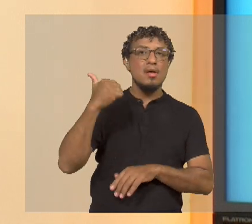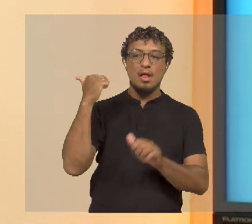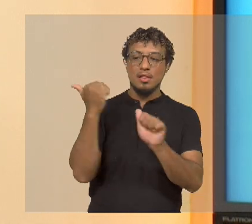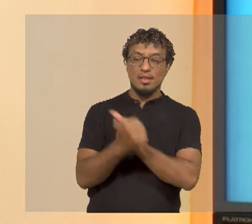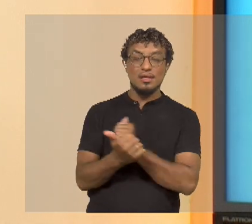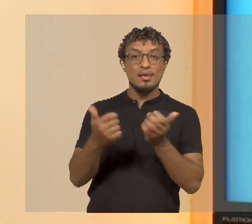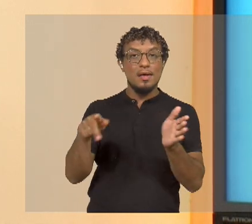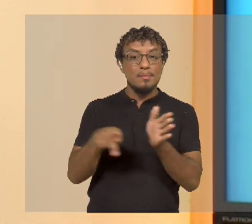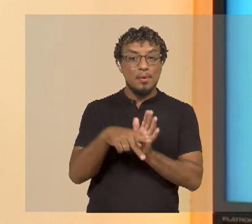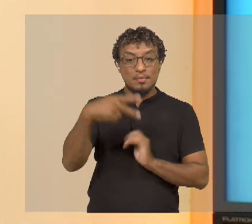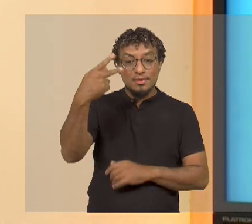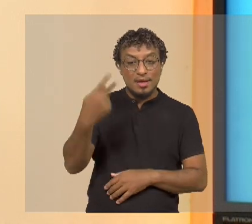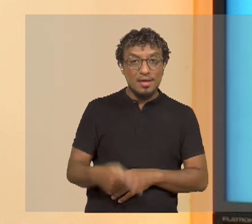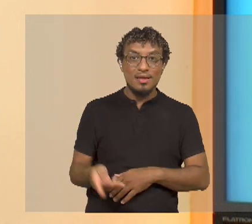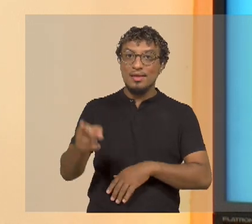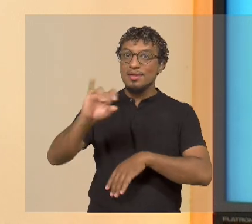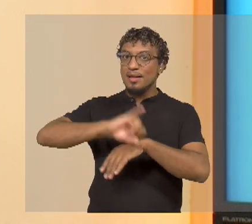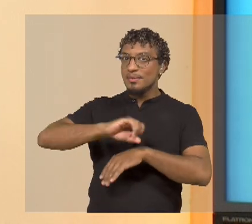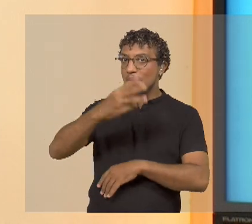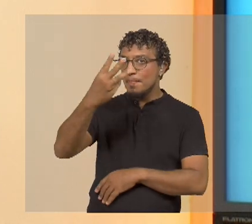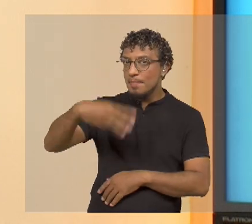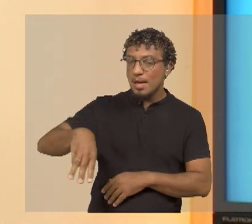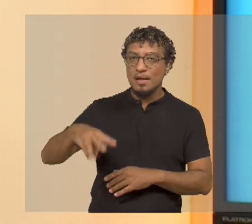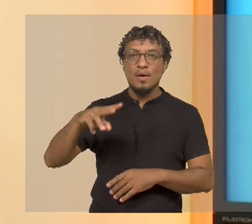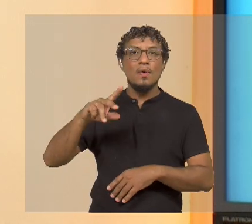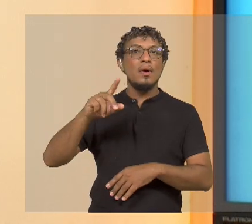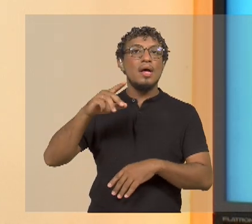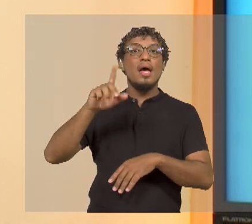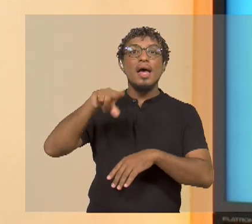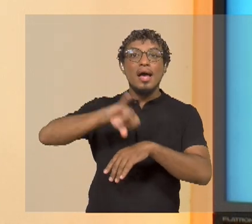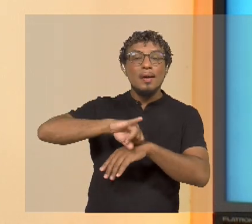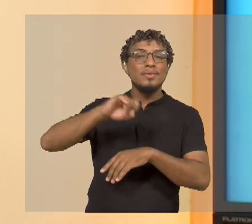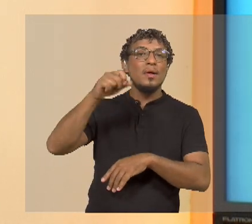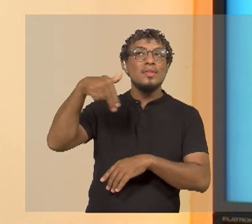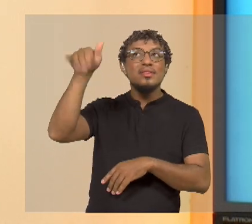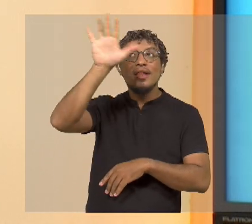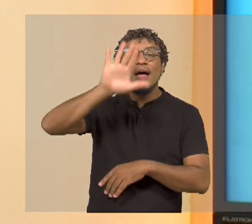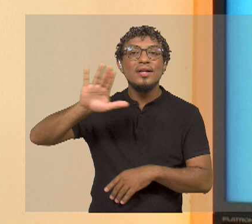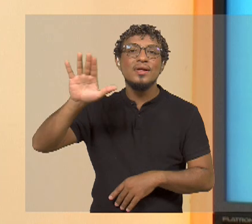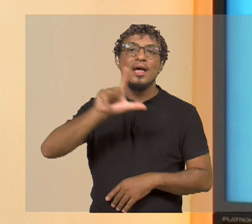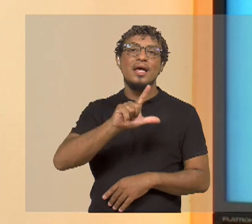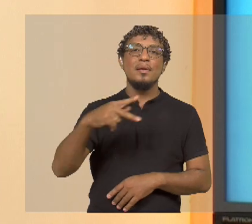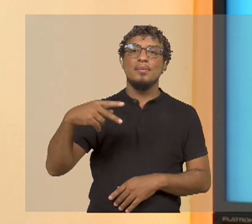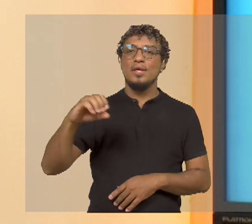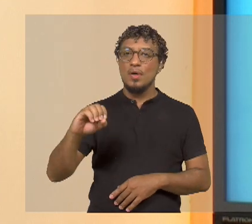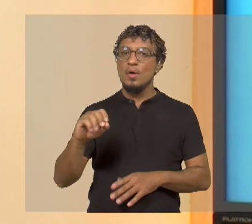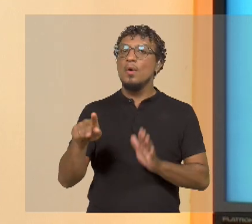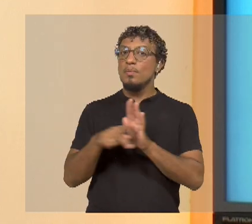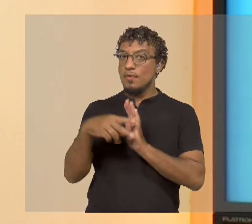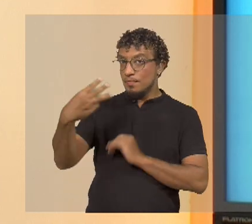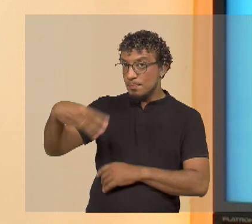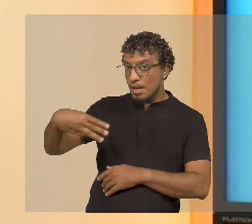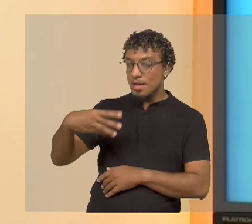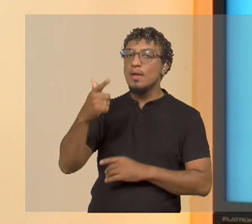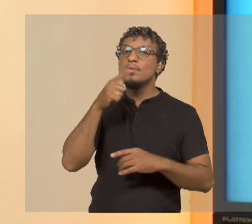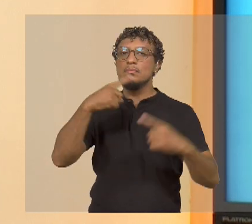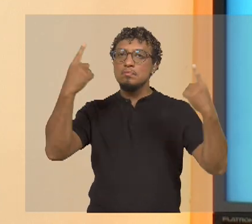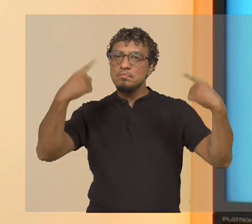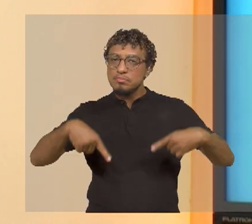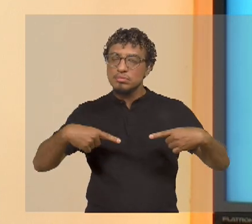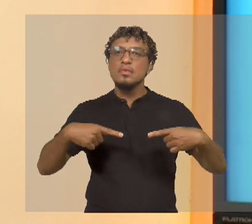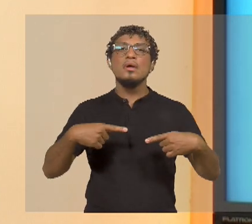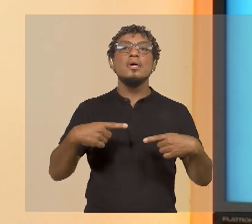na capital maranhense, que virou a capital nacional do LPO. Inclusive, os maranhenses também estão na briga por medalhas. Tem até